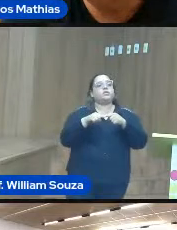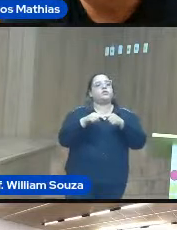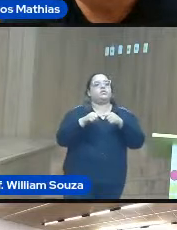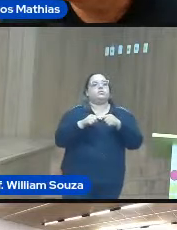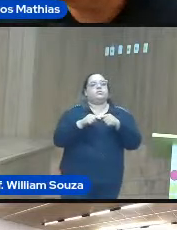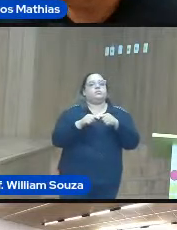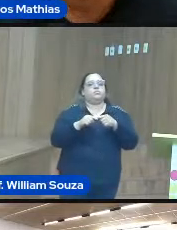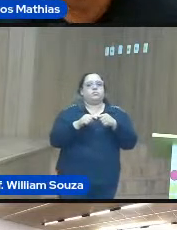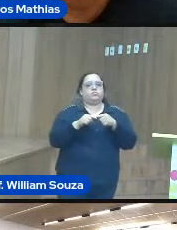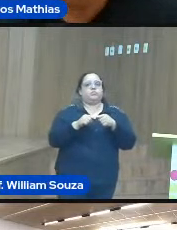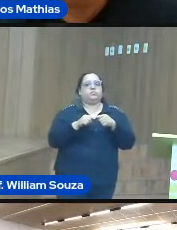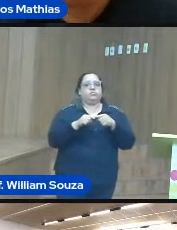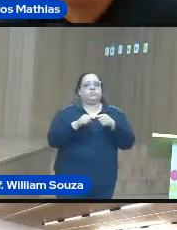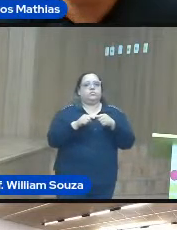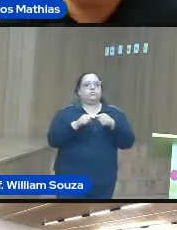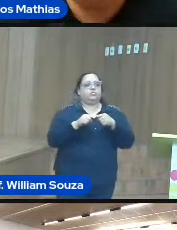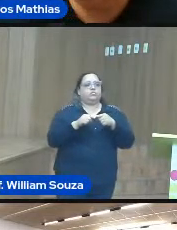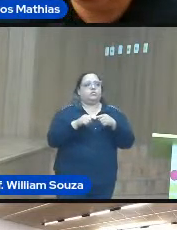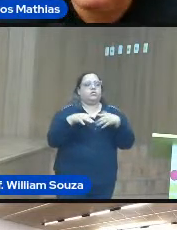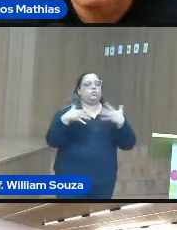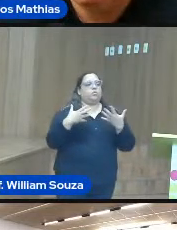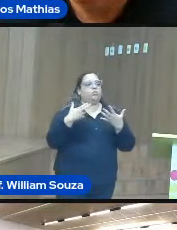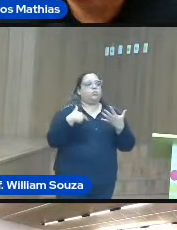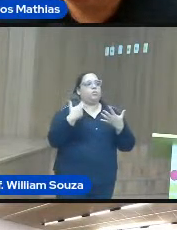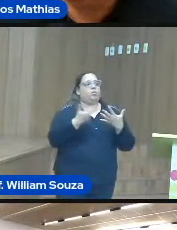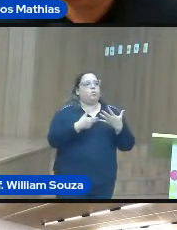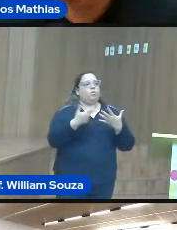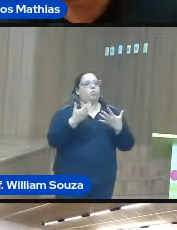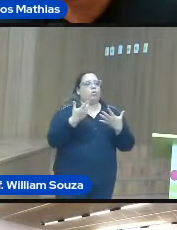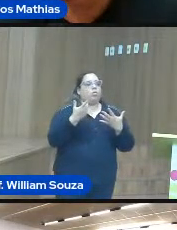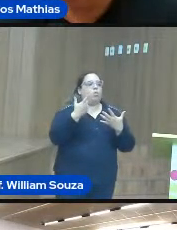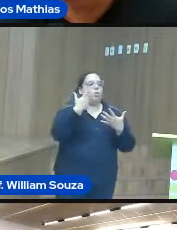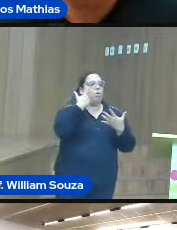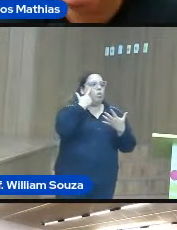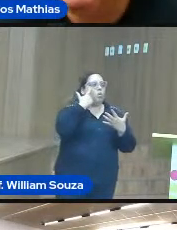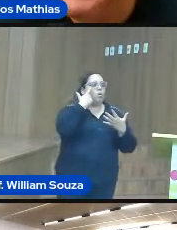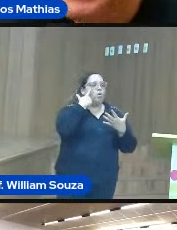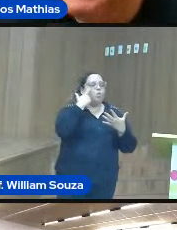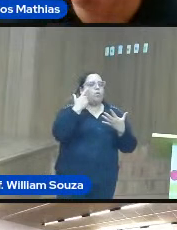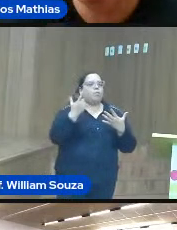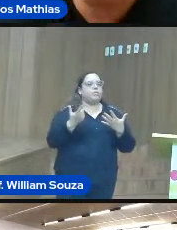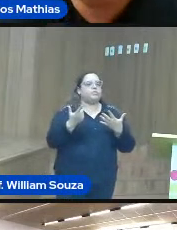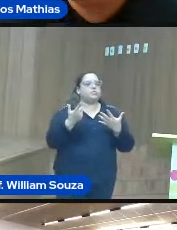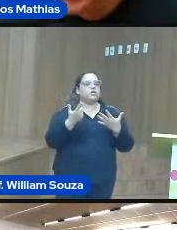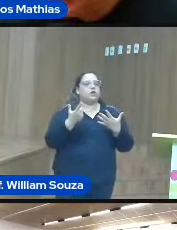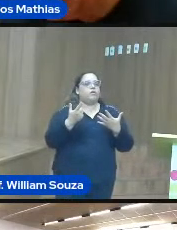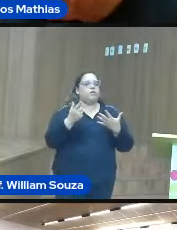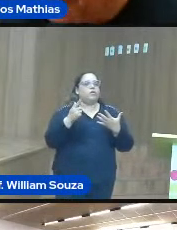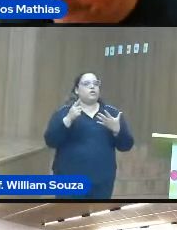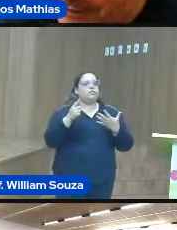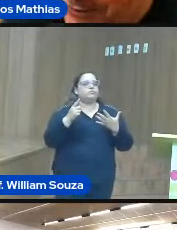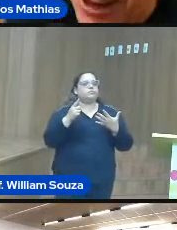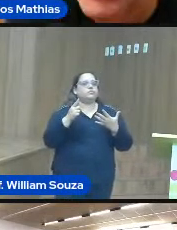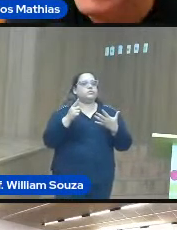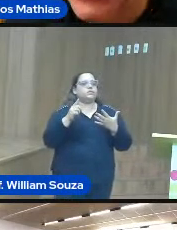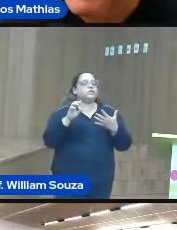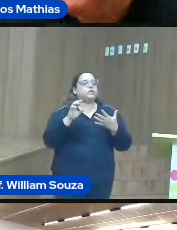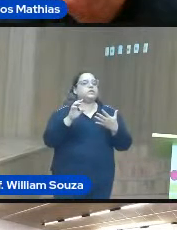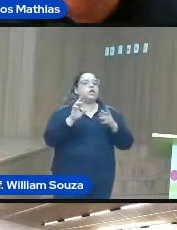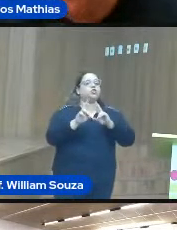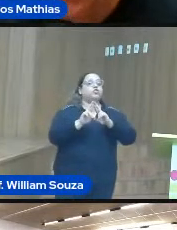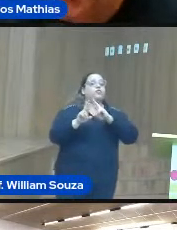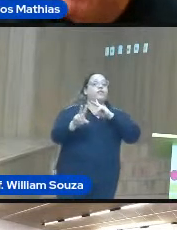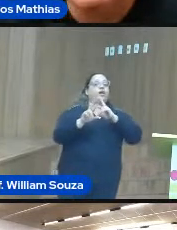Então, quando a gente vê uma geometria que não é euclidiana, né? O professor